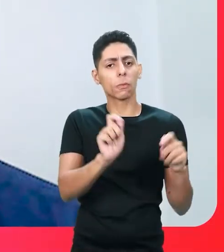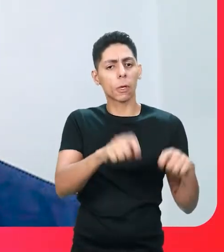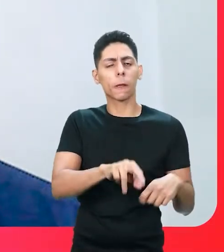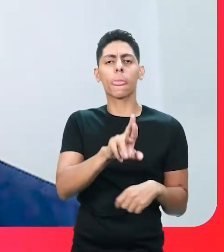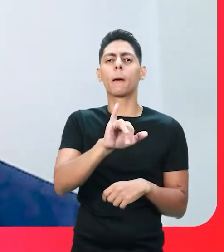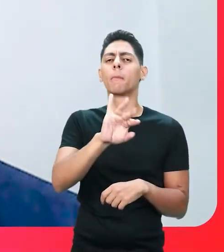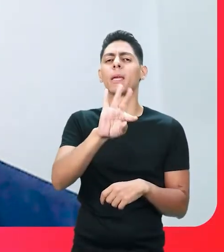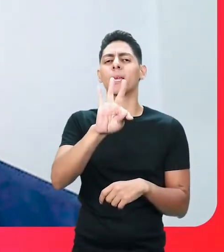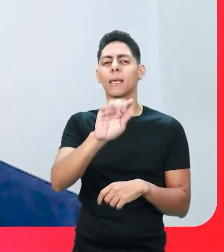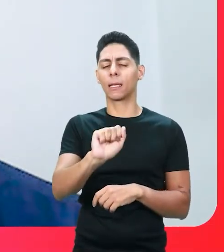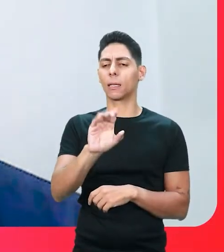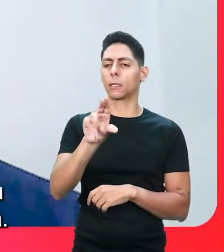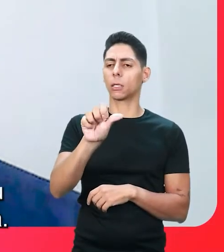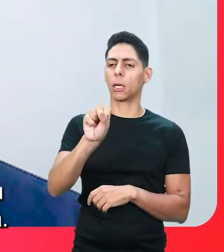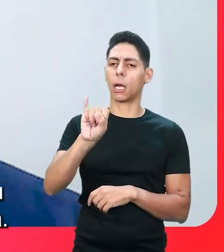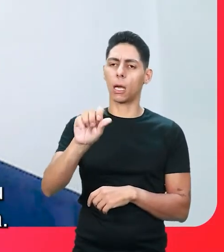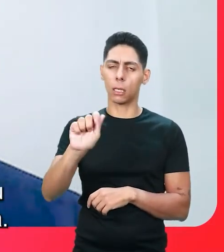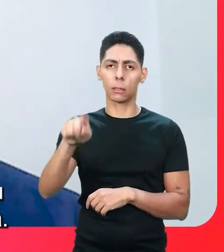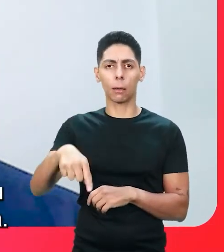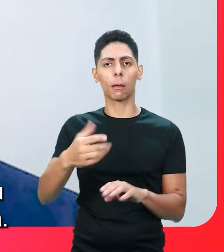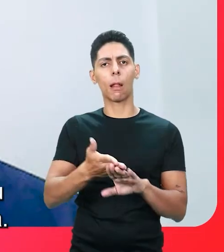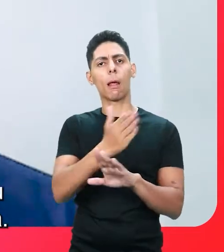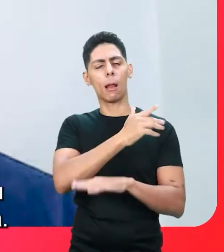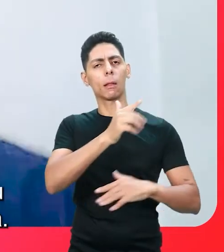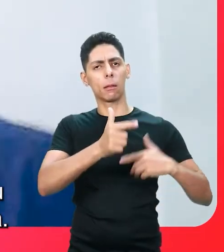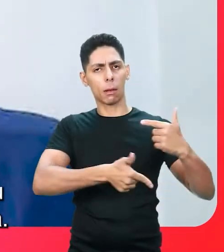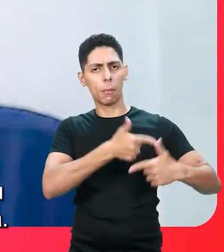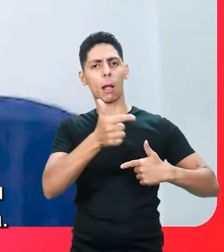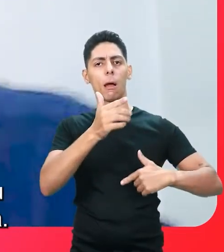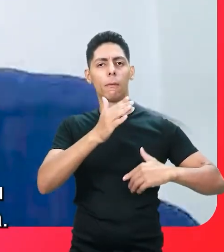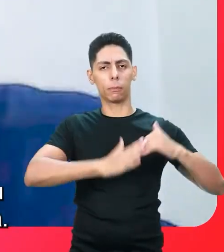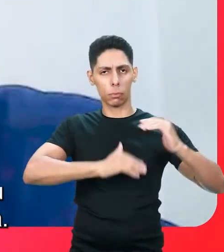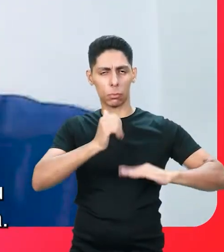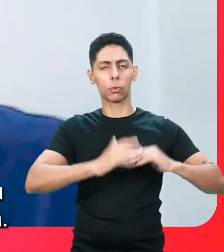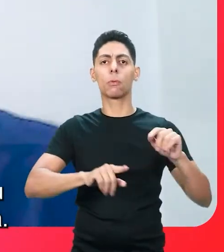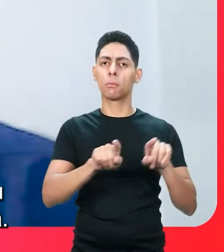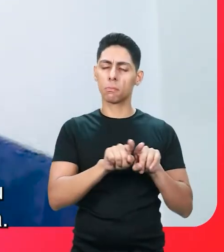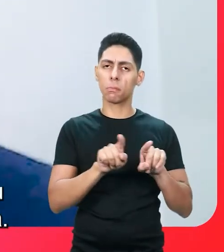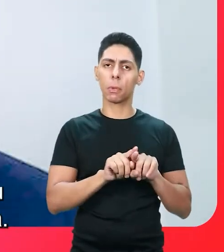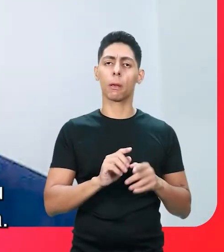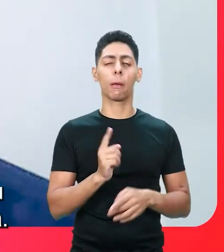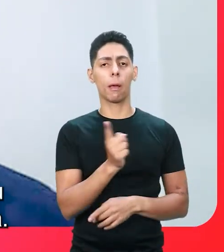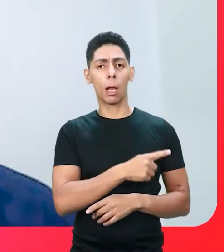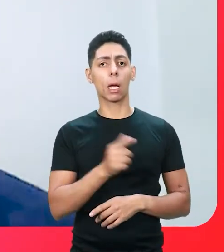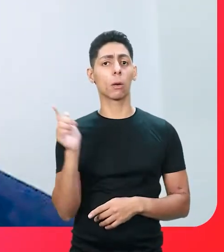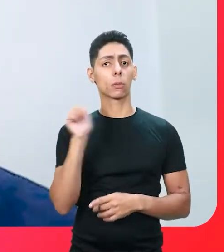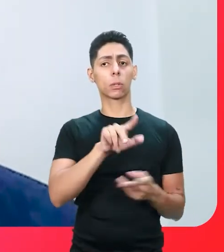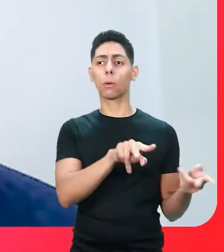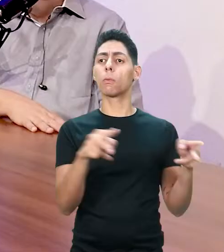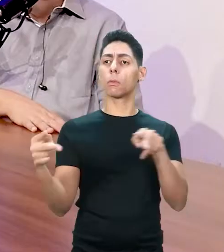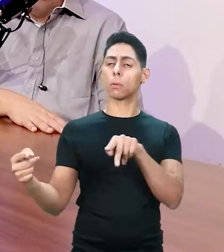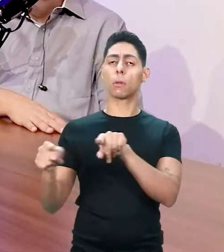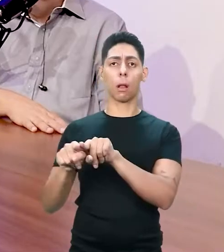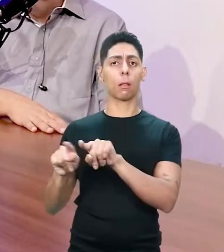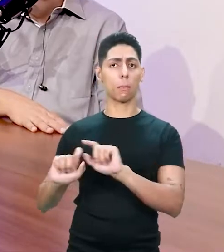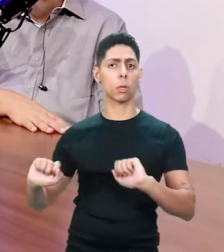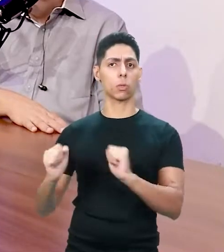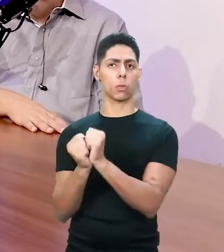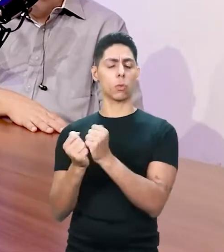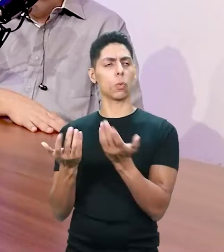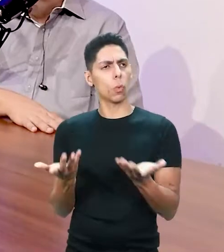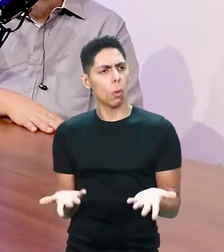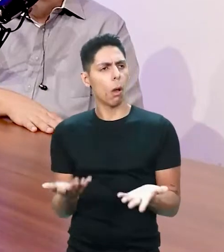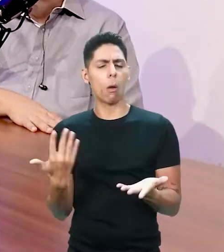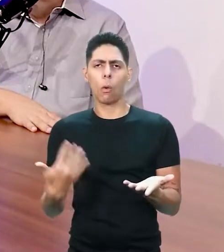Rita de Cássia Simões, que era jornalista também, e que acabou, ela também conseguindo a transferência. Então,